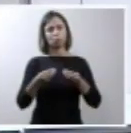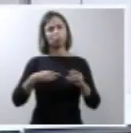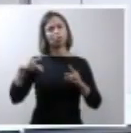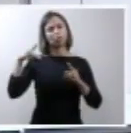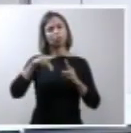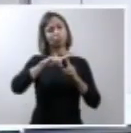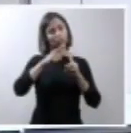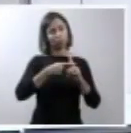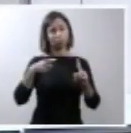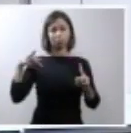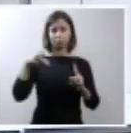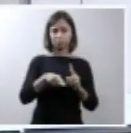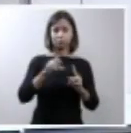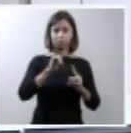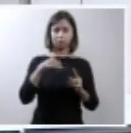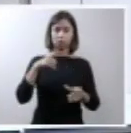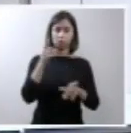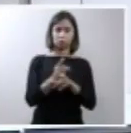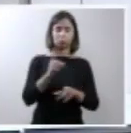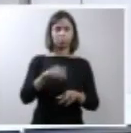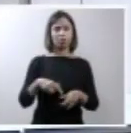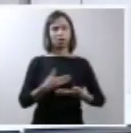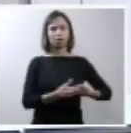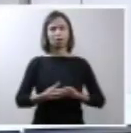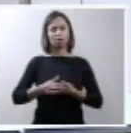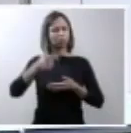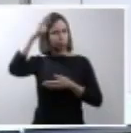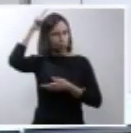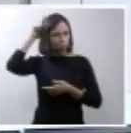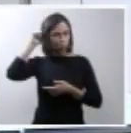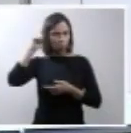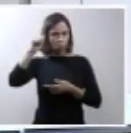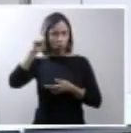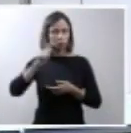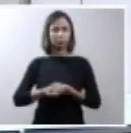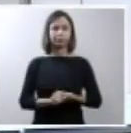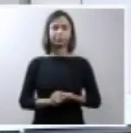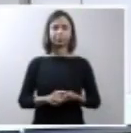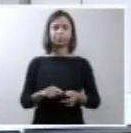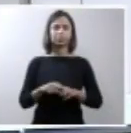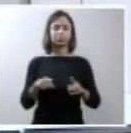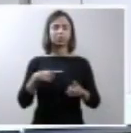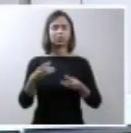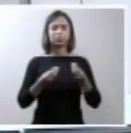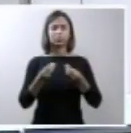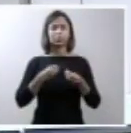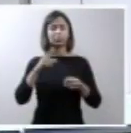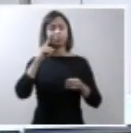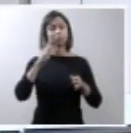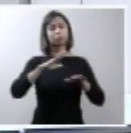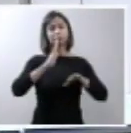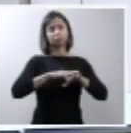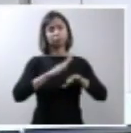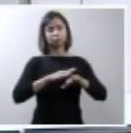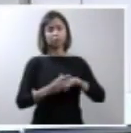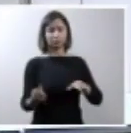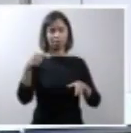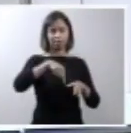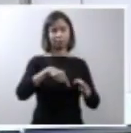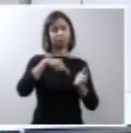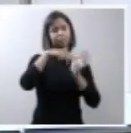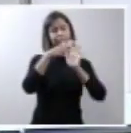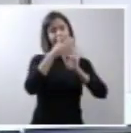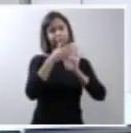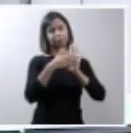a respeito da interrupção da da gestação em casa de fetos com anencefalia no momento em que o tema volta à pauta do Supremo